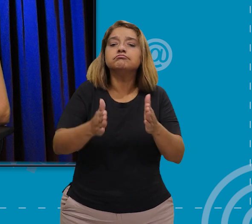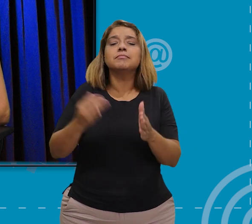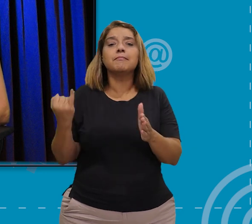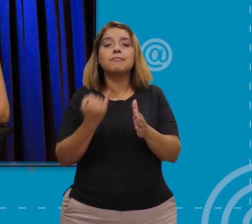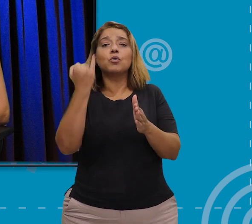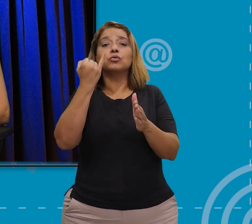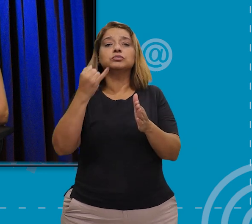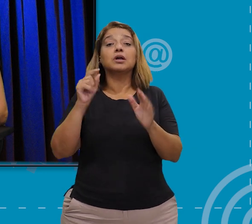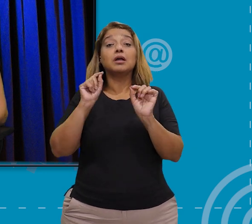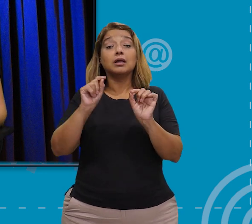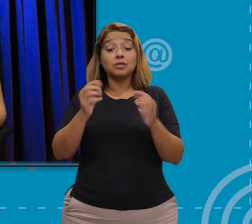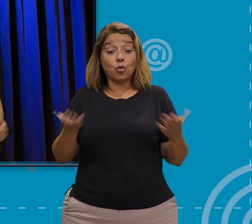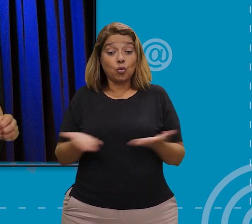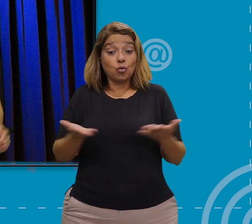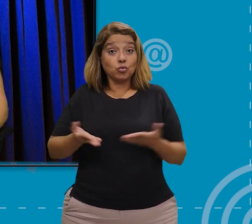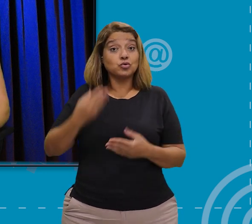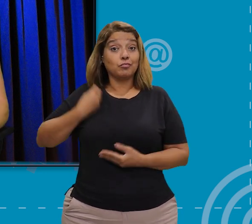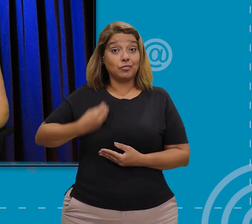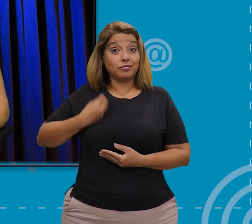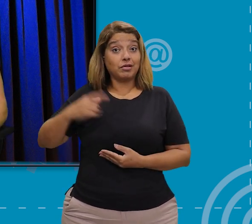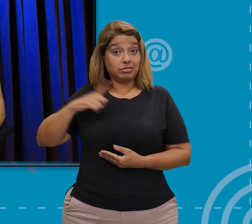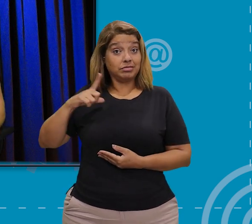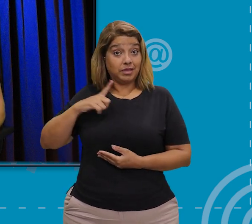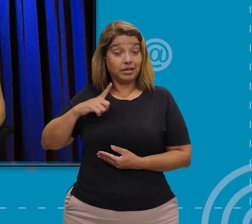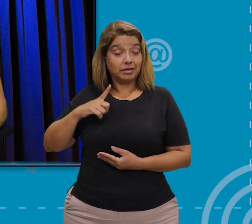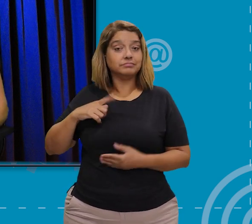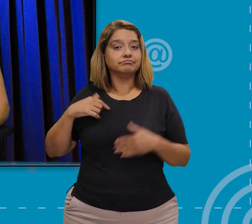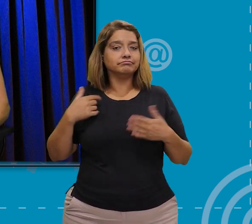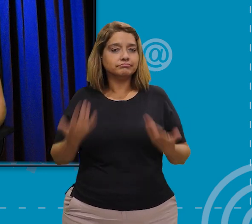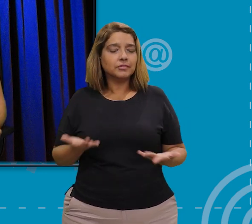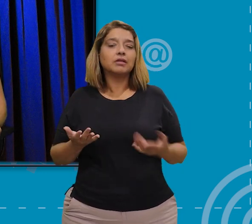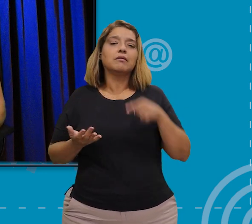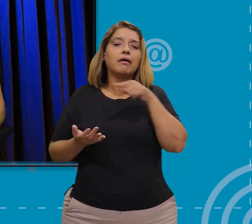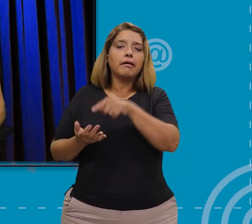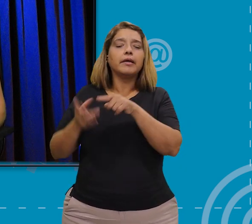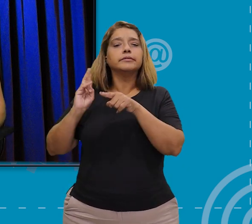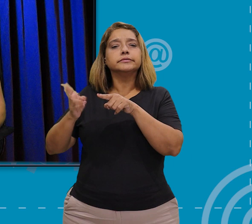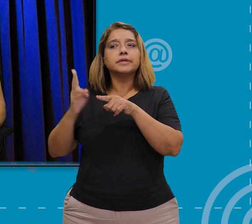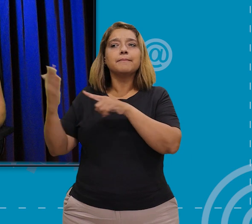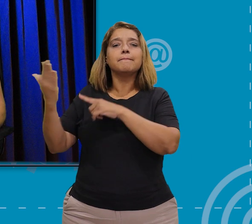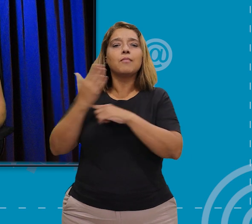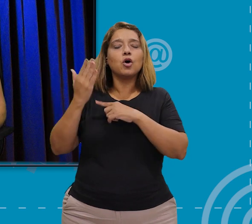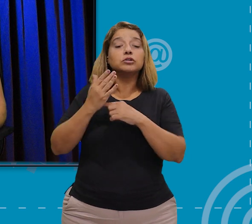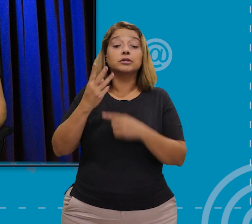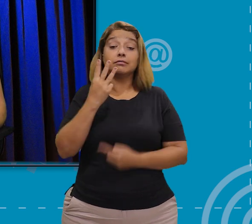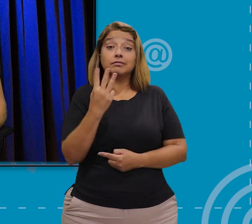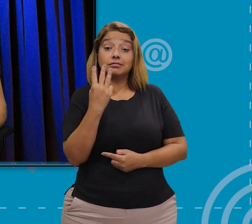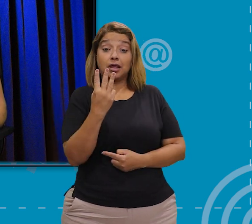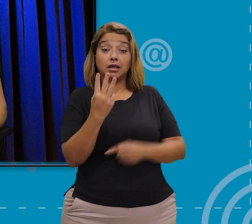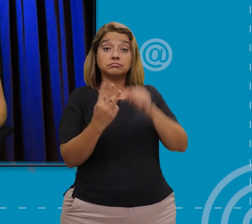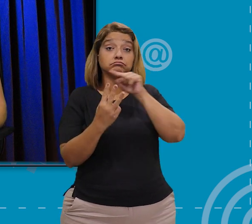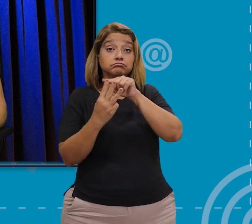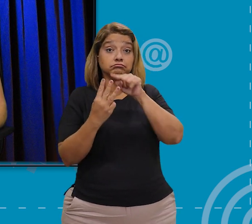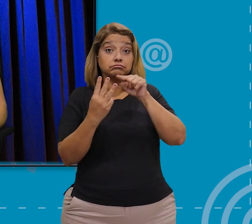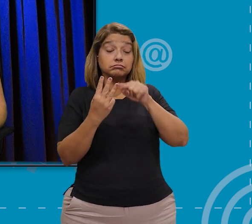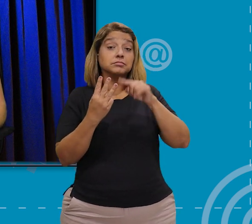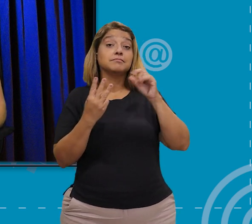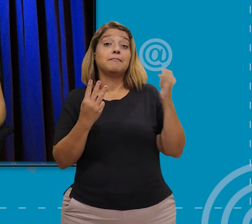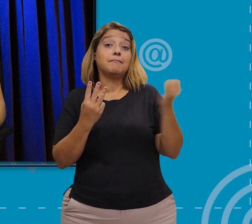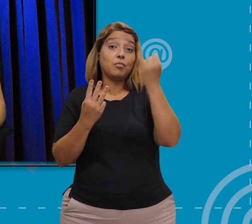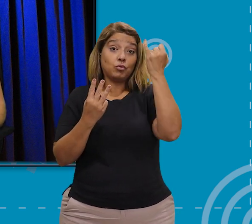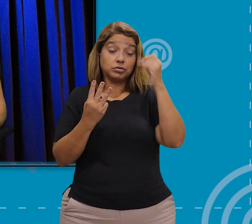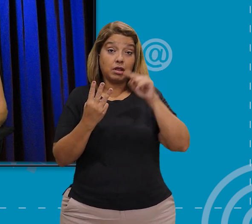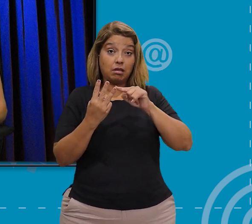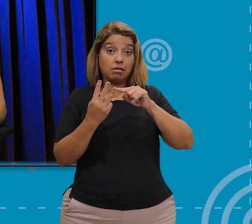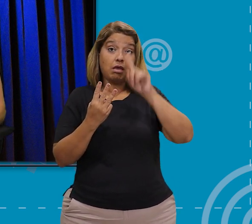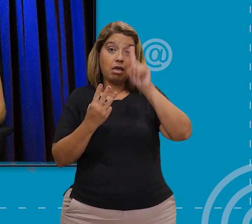que a gente vive hoje. Ele nos apresenta nesse processo, nesse caminho, 3 elementos básicos, que são a empatia, né,